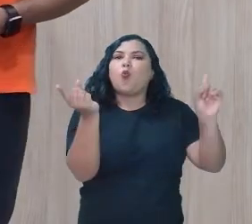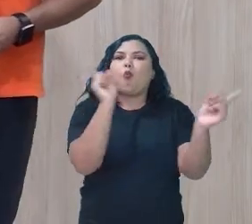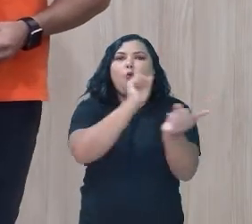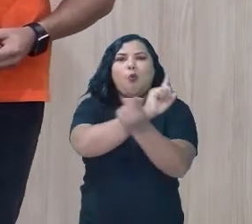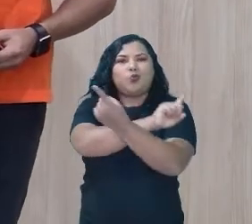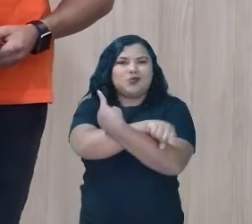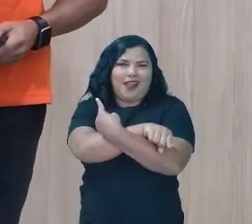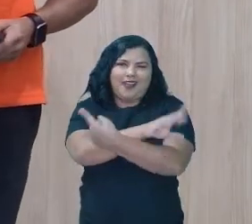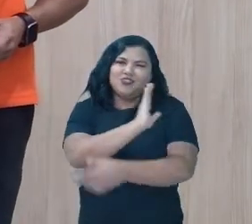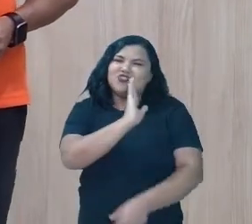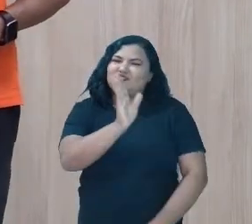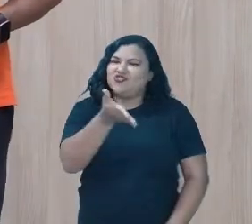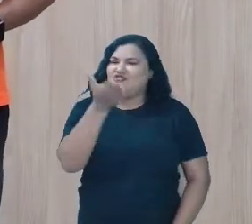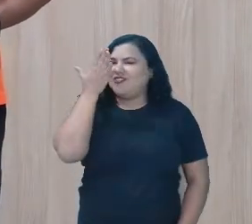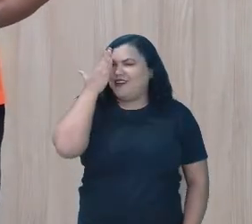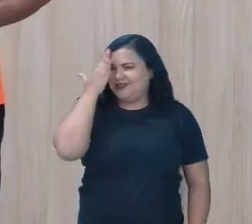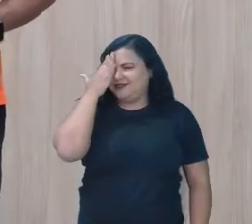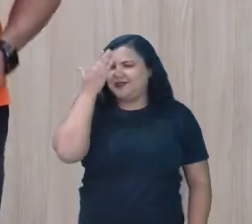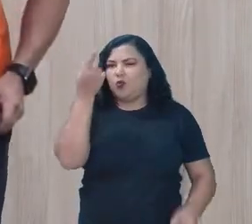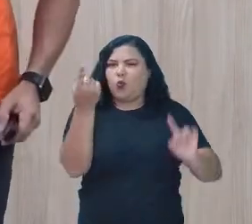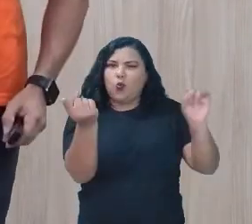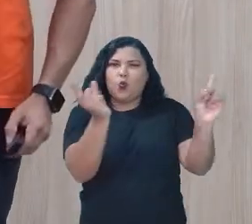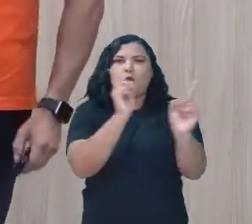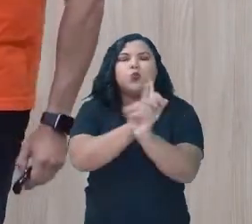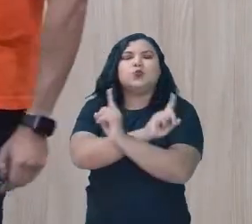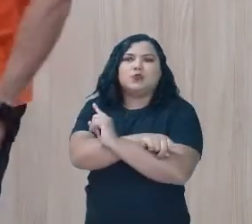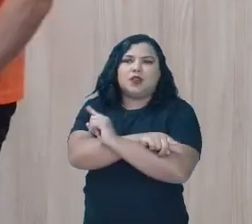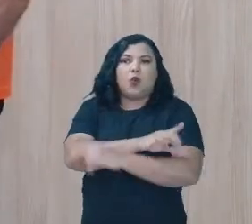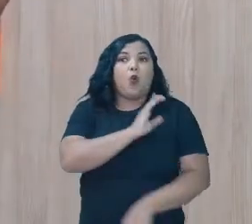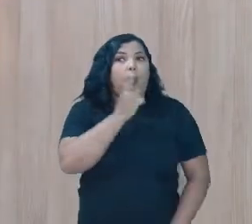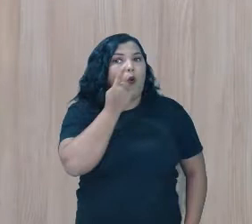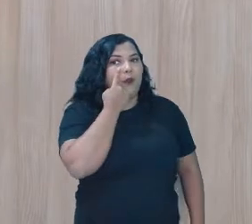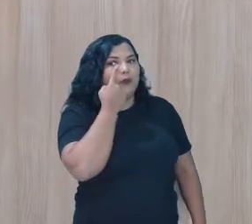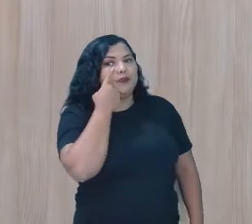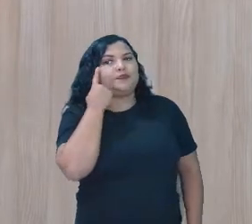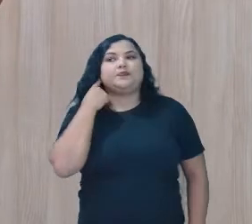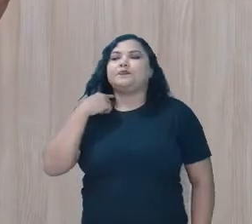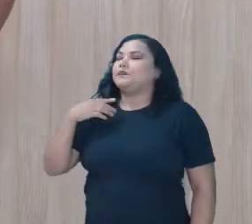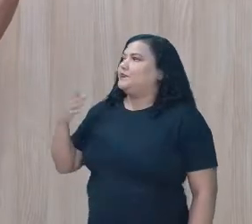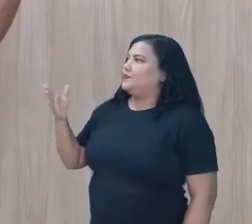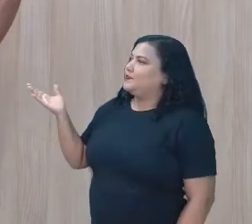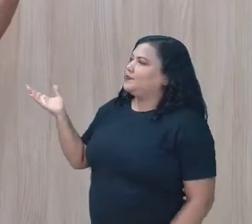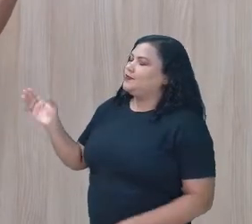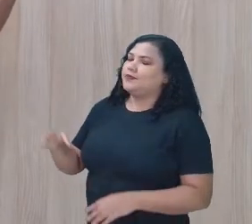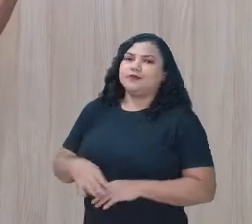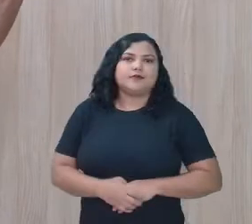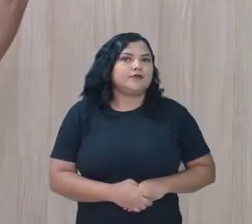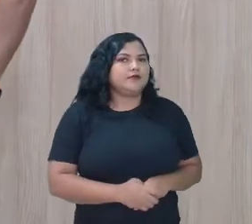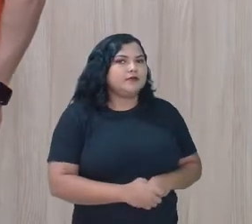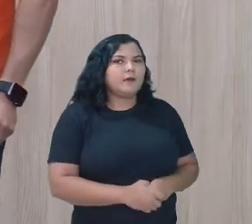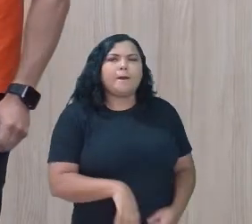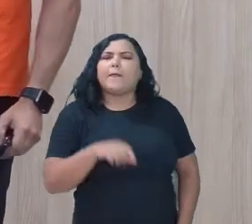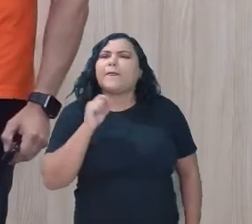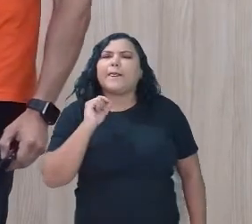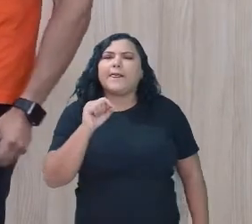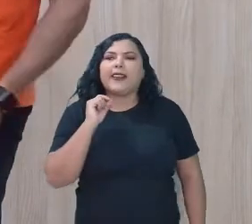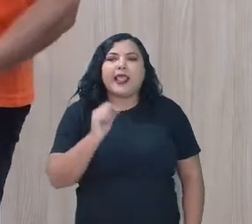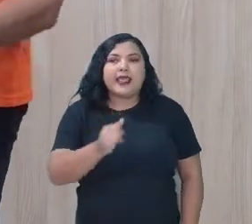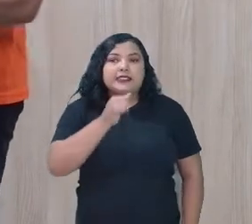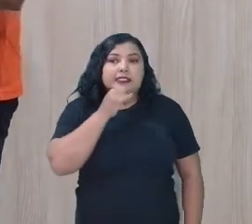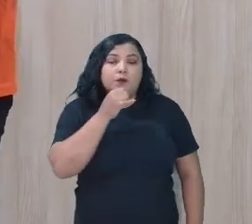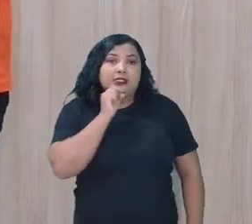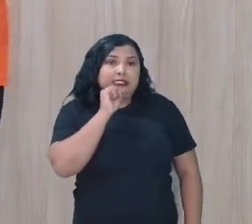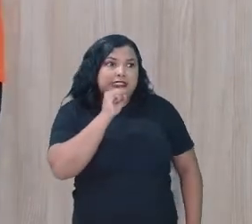inversamente, eu acho que já vem já intuitiva, né, na sua mente. Então, as grandezas, quando elas são inversamente